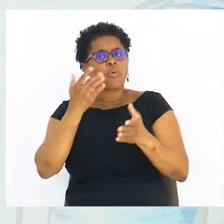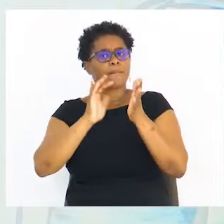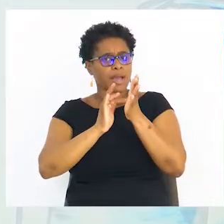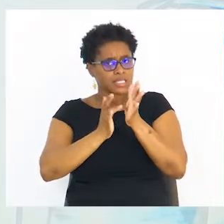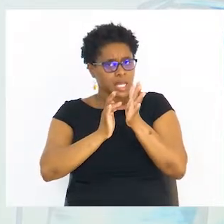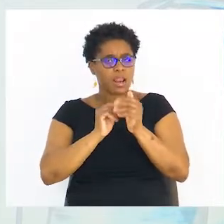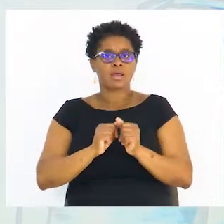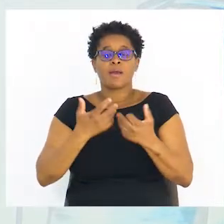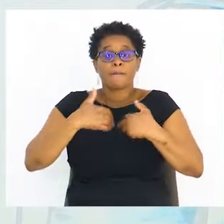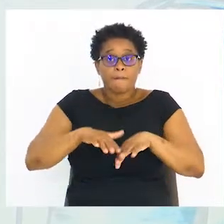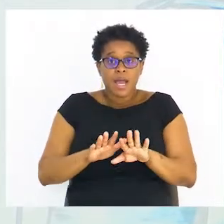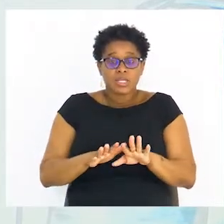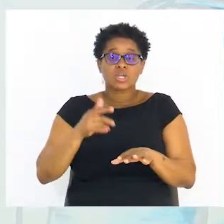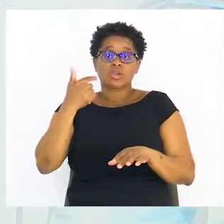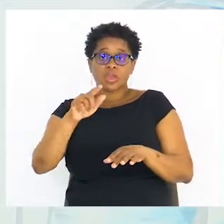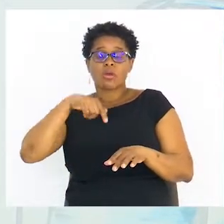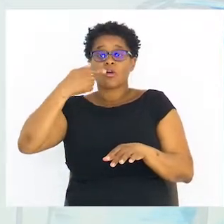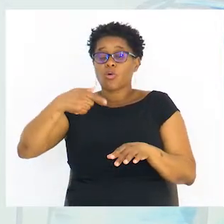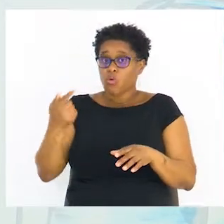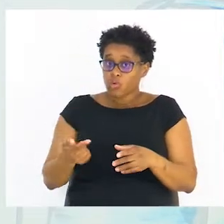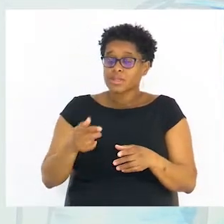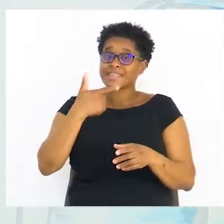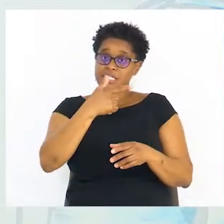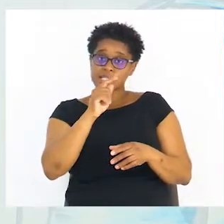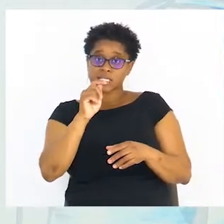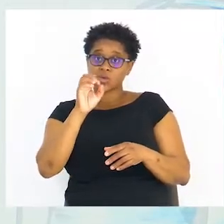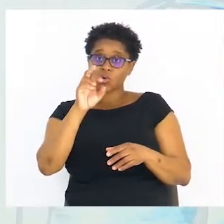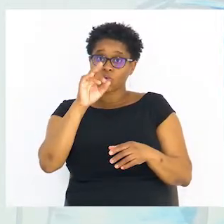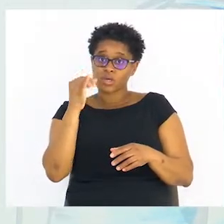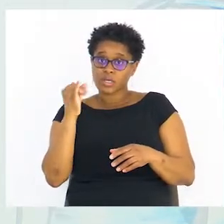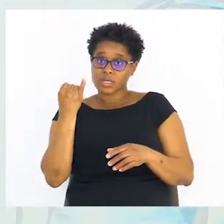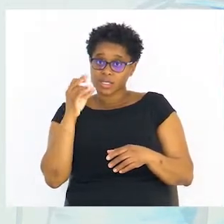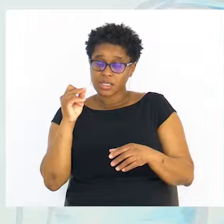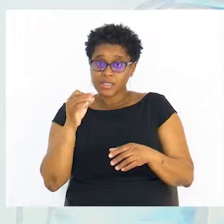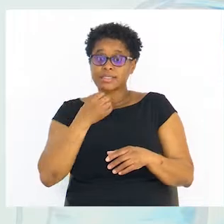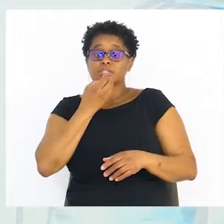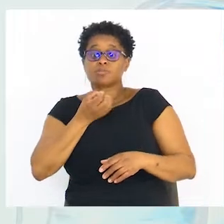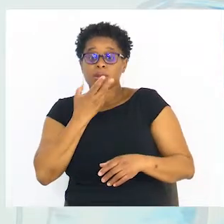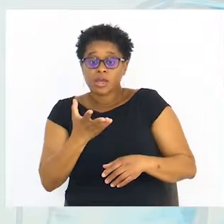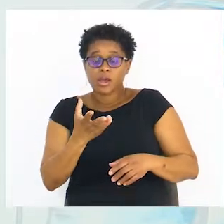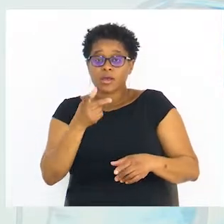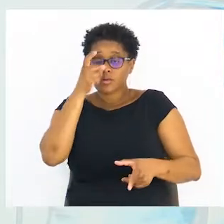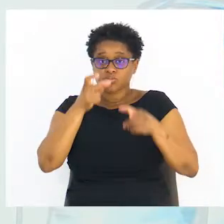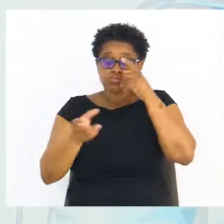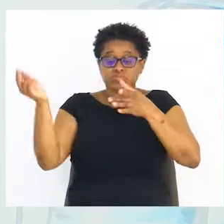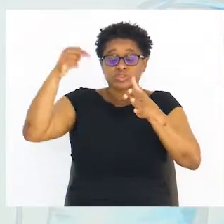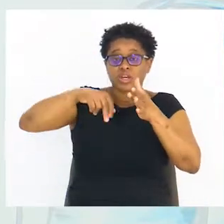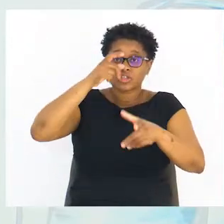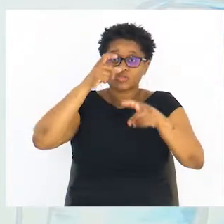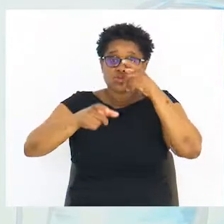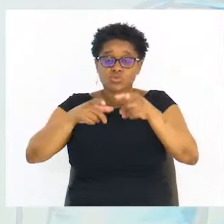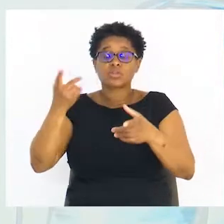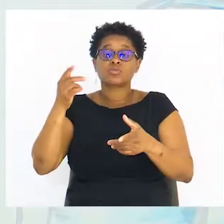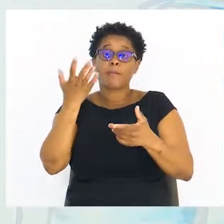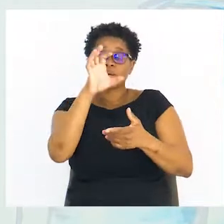Mas tem uma outra teoria que explica o povoamento do Brasil, ou a